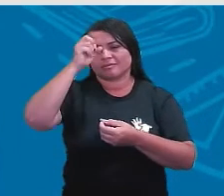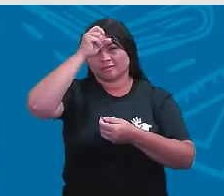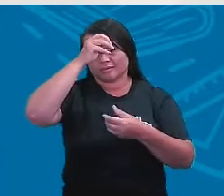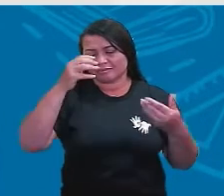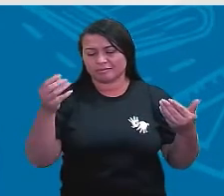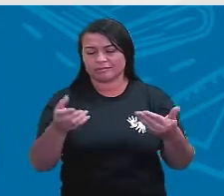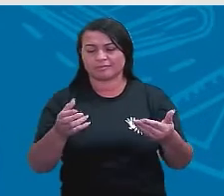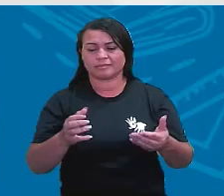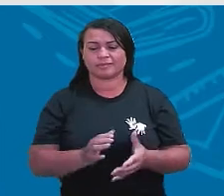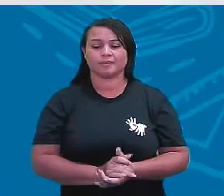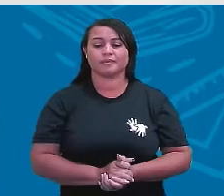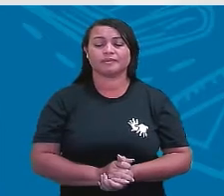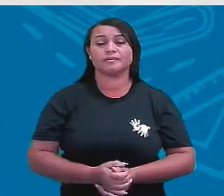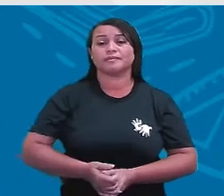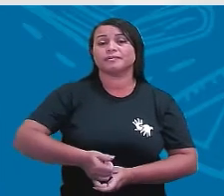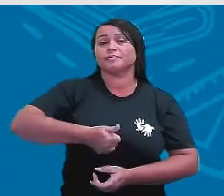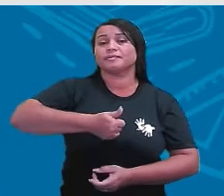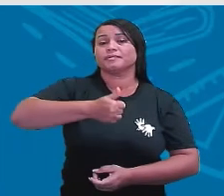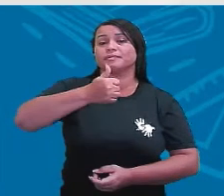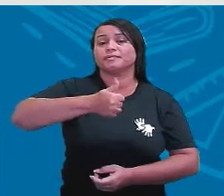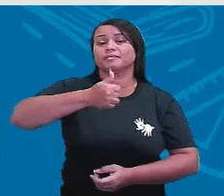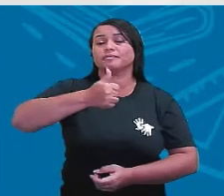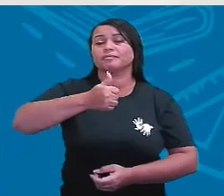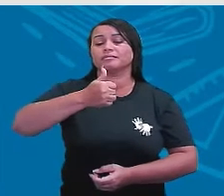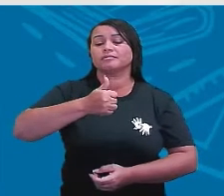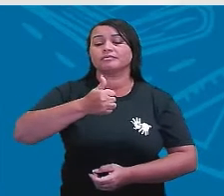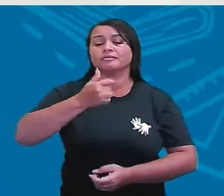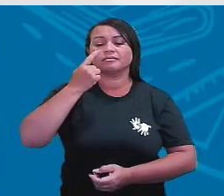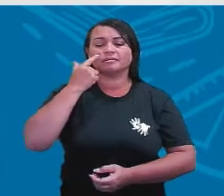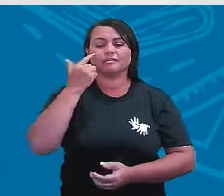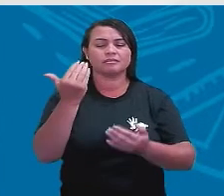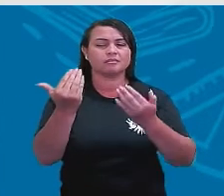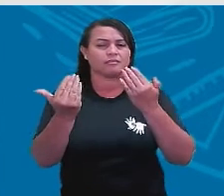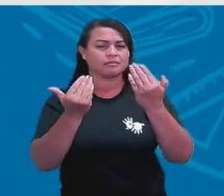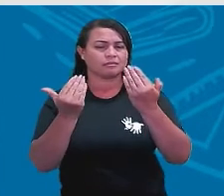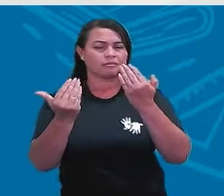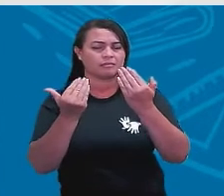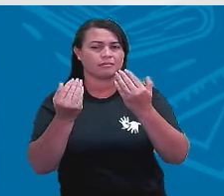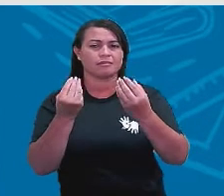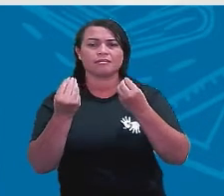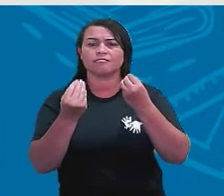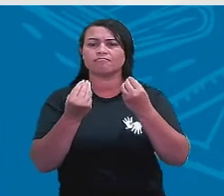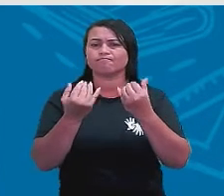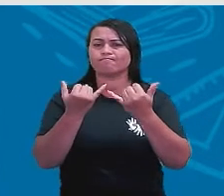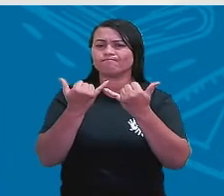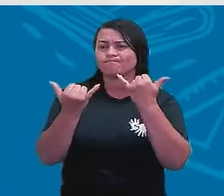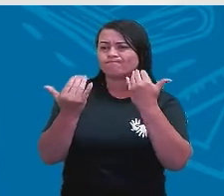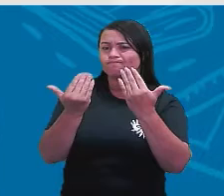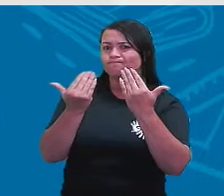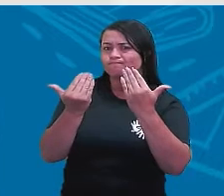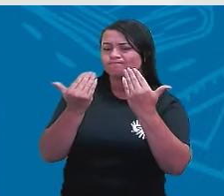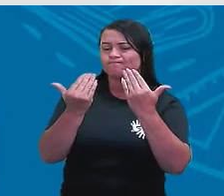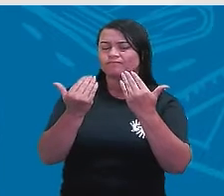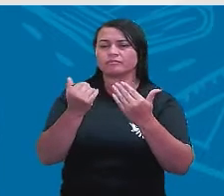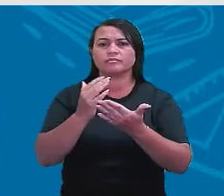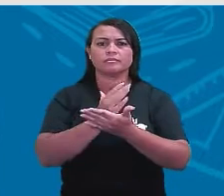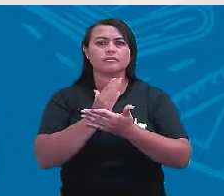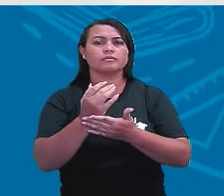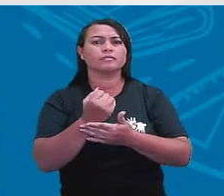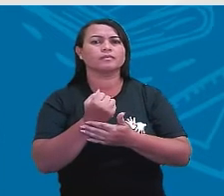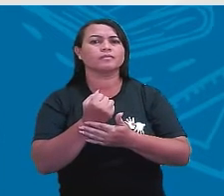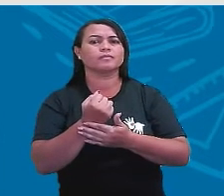tá bom? Primeiro a gente começa com a comparação. E para comparar, eu vou usar alguns números,